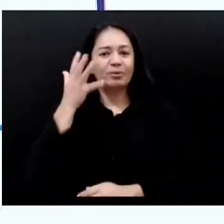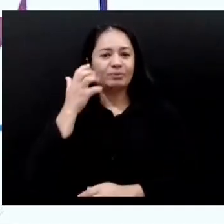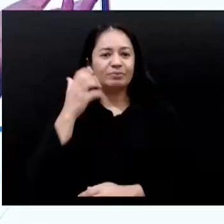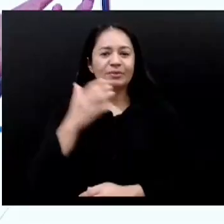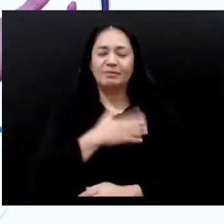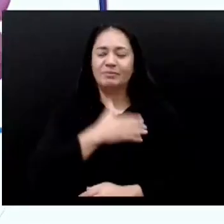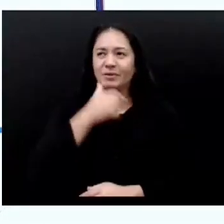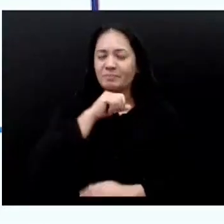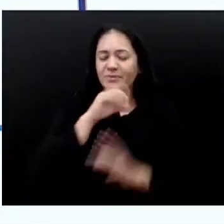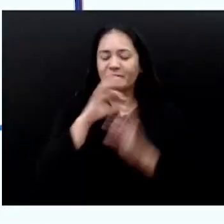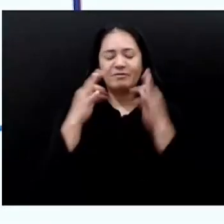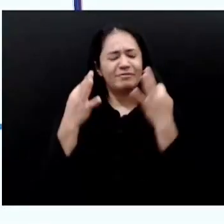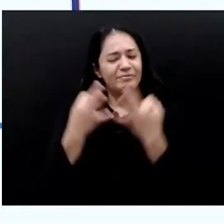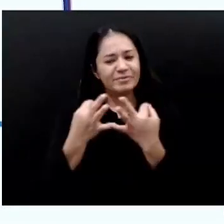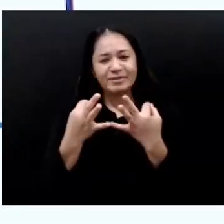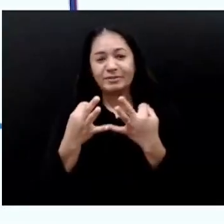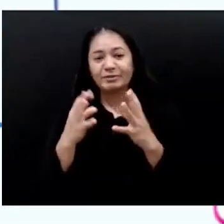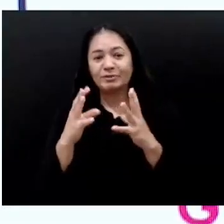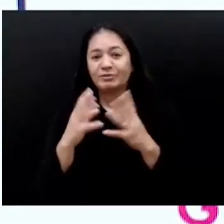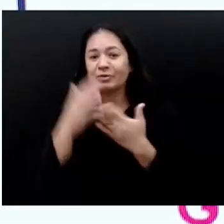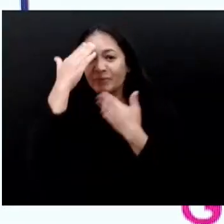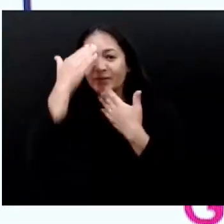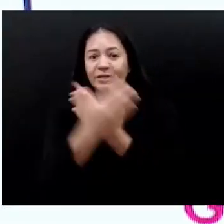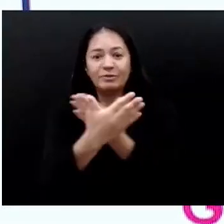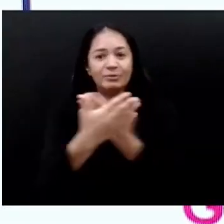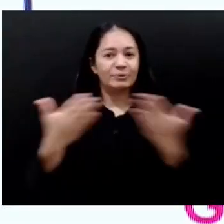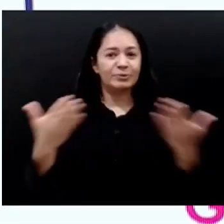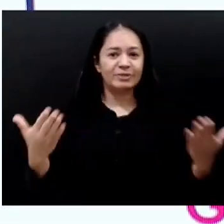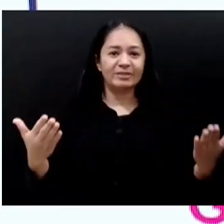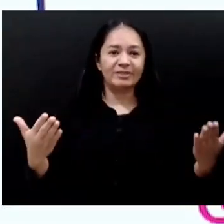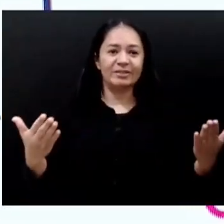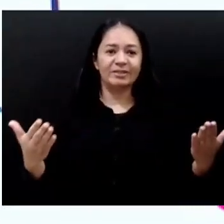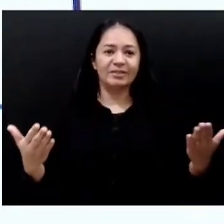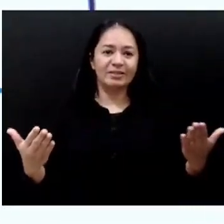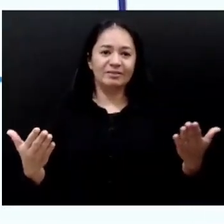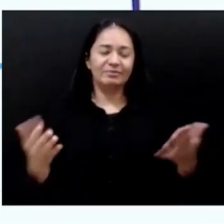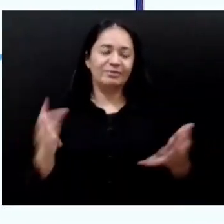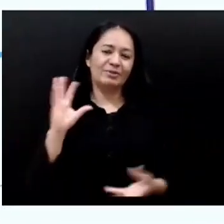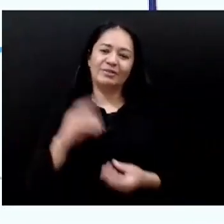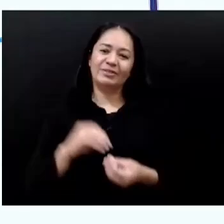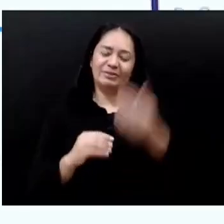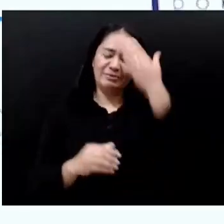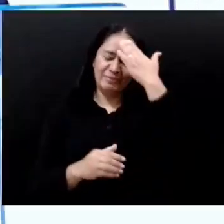família, obrigado a vocês. E acho que é isso. Muito obrigado, gente. Boa noite.